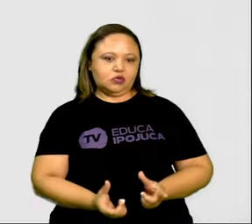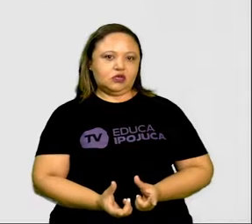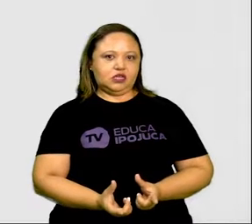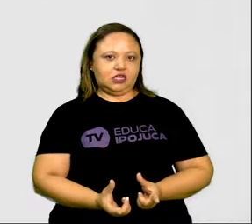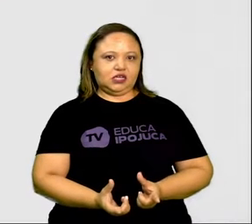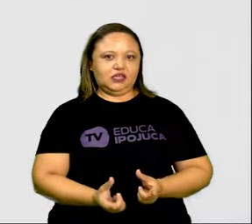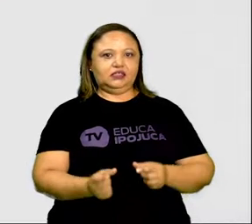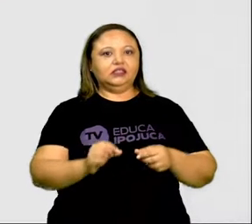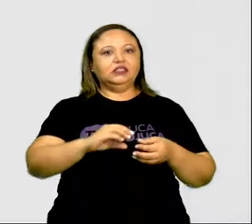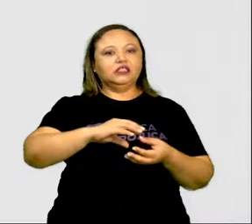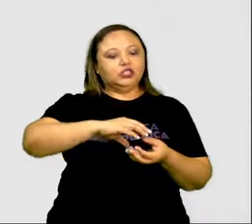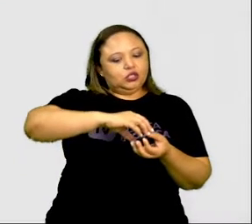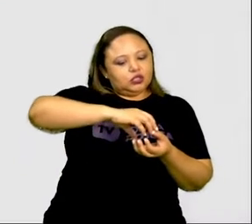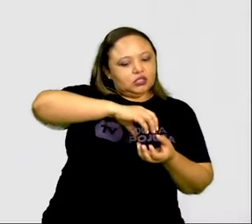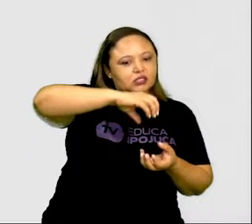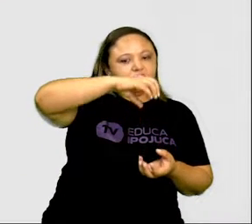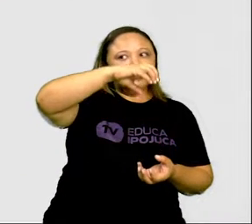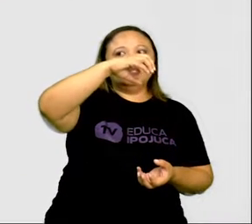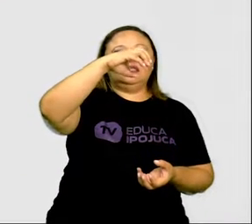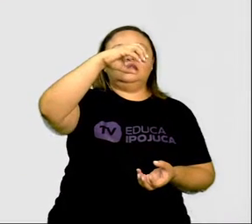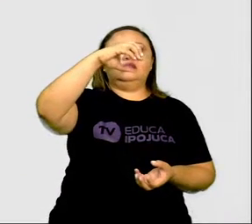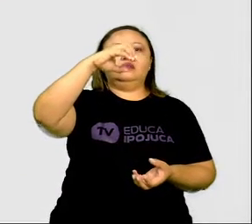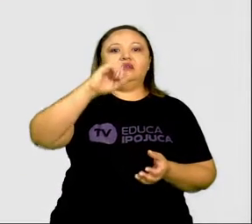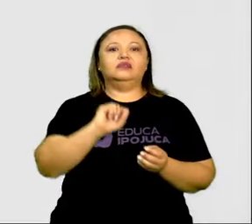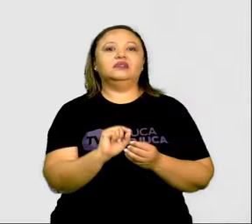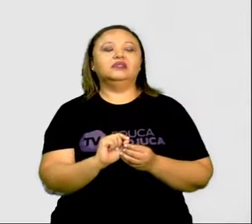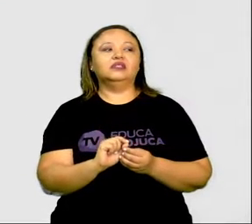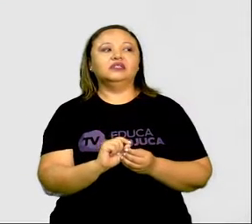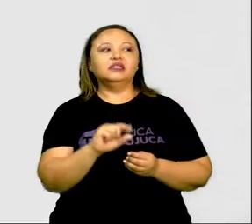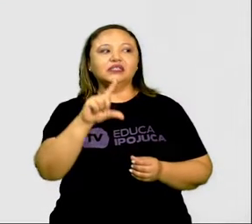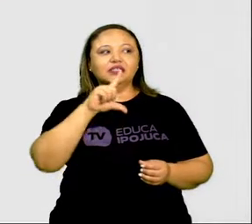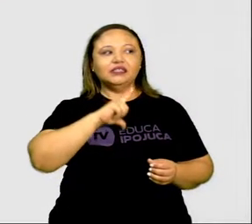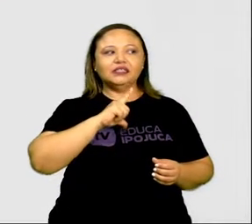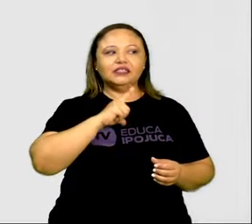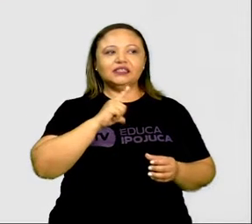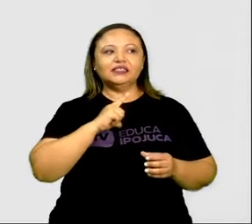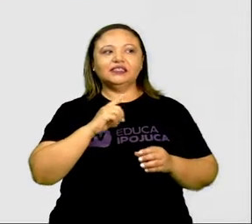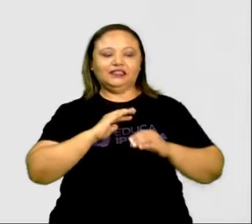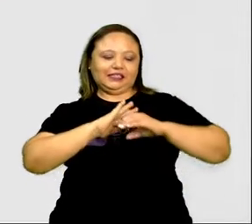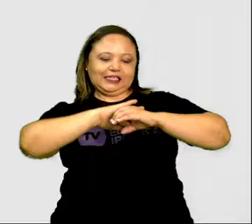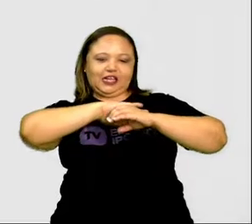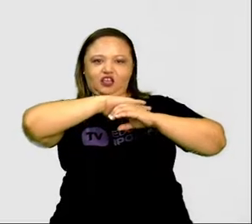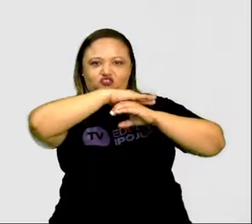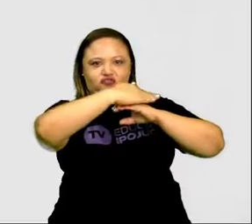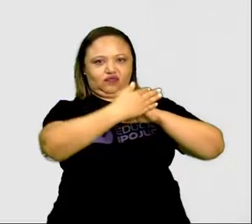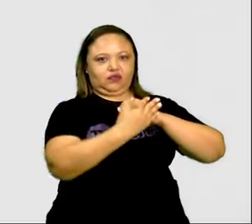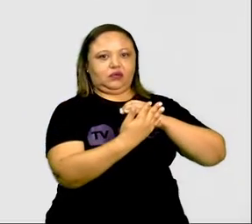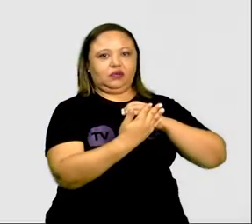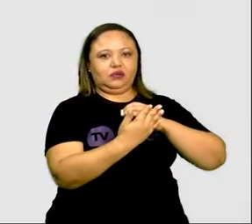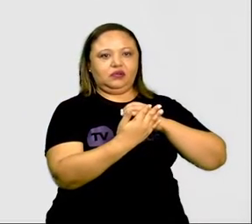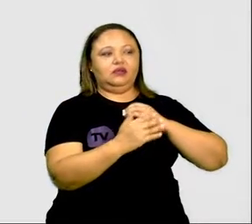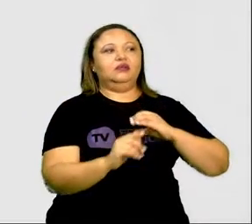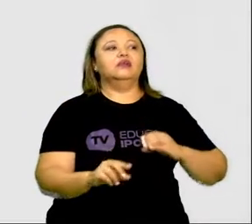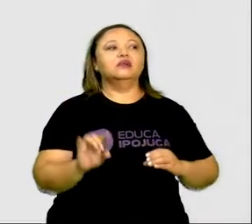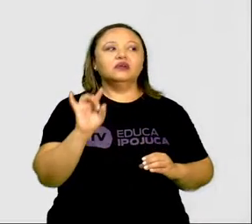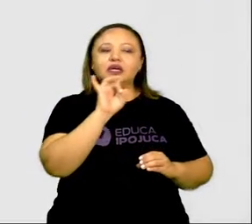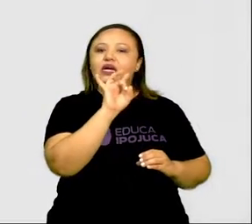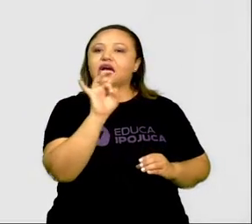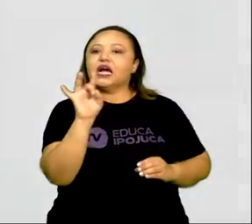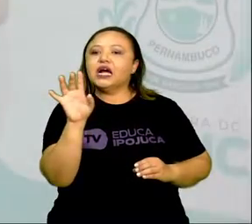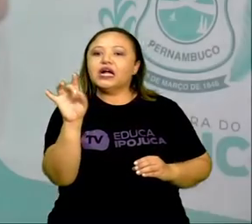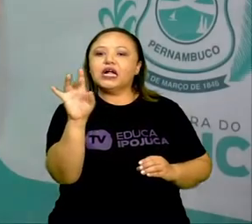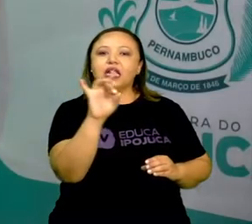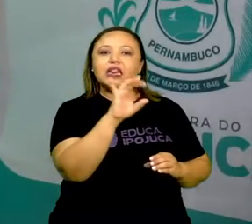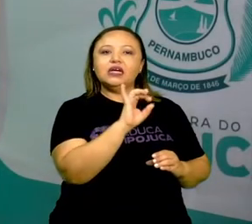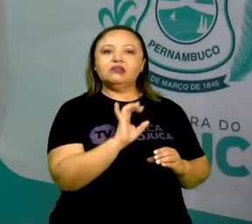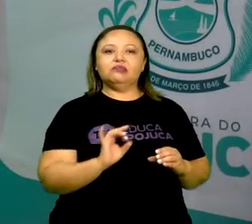né? O cilindro. E temos também a esfera. Essas são as